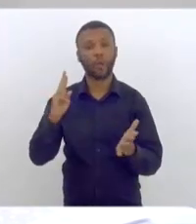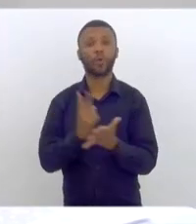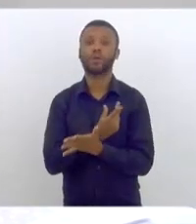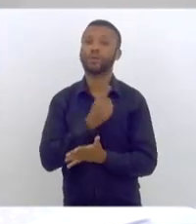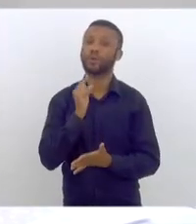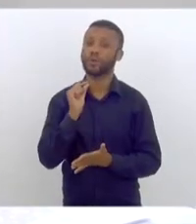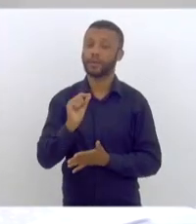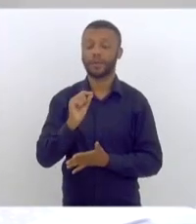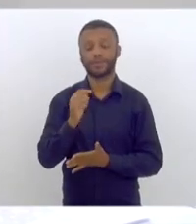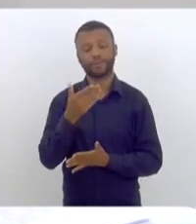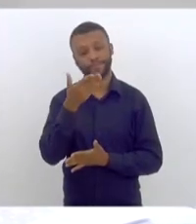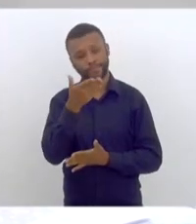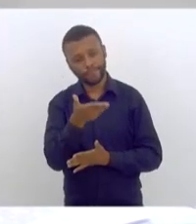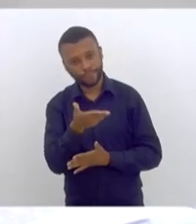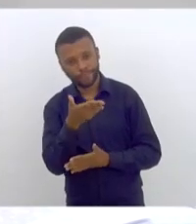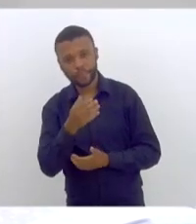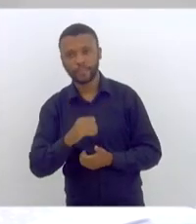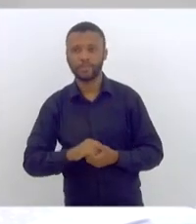vossa